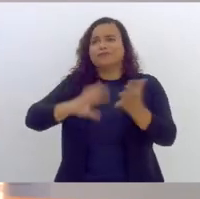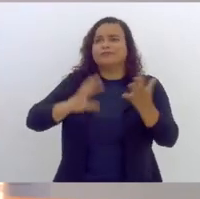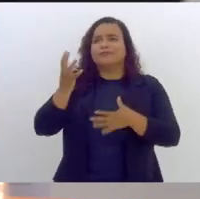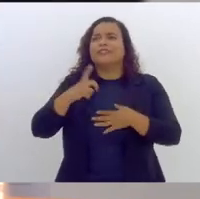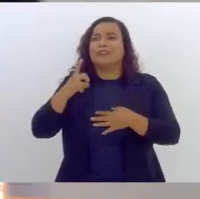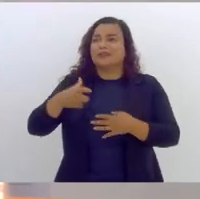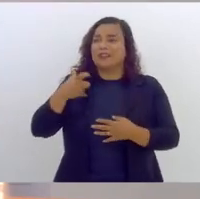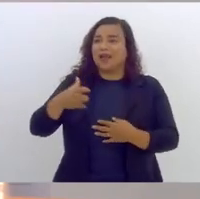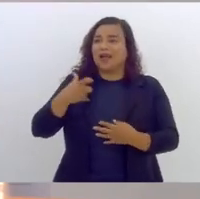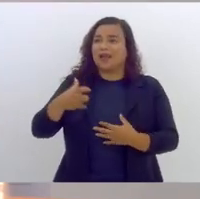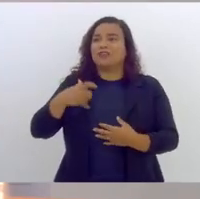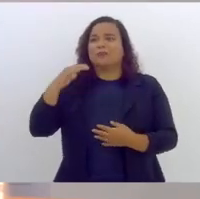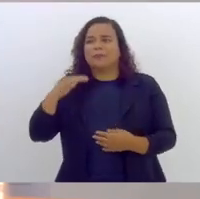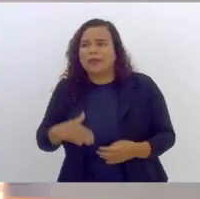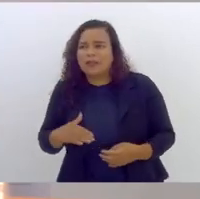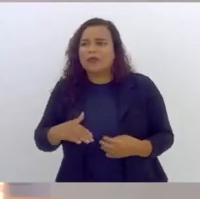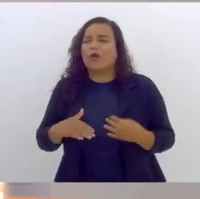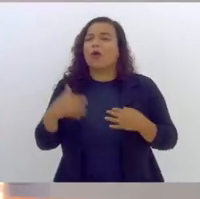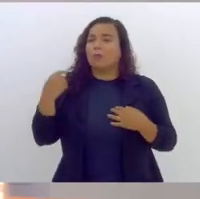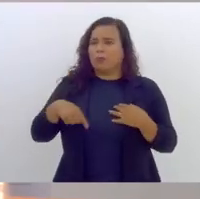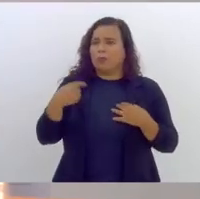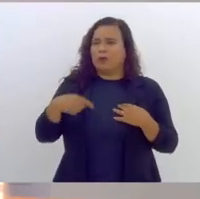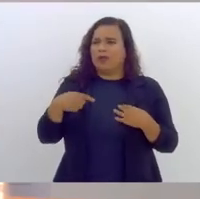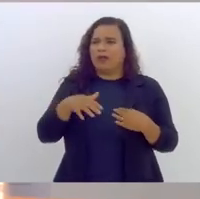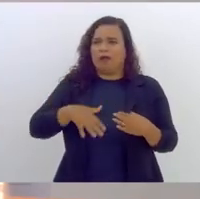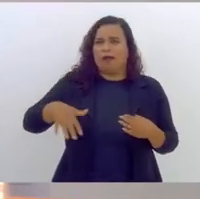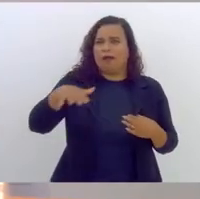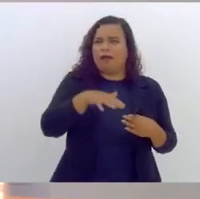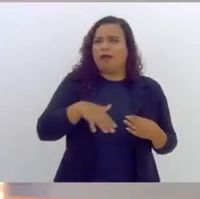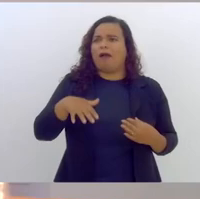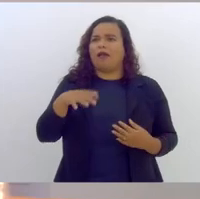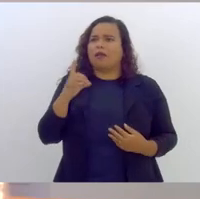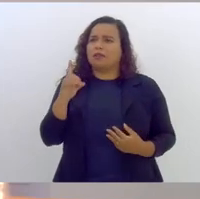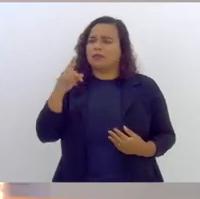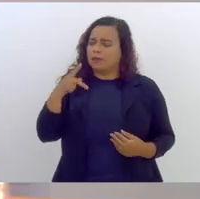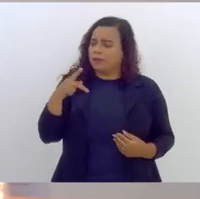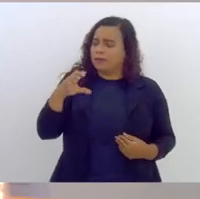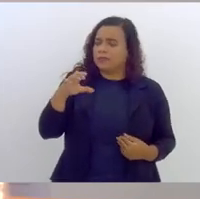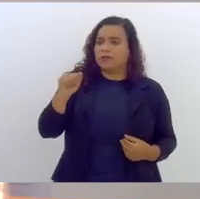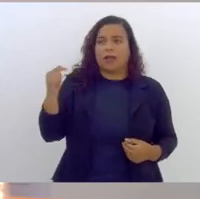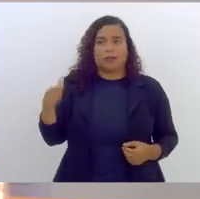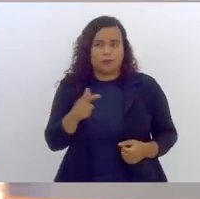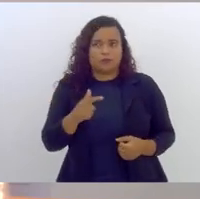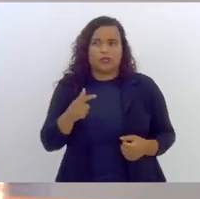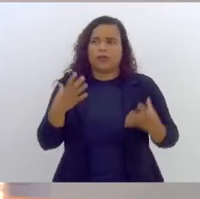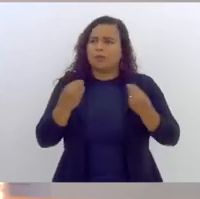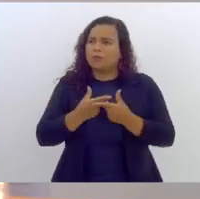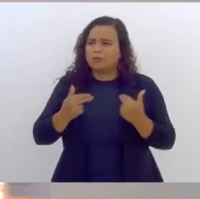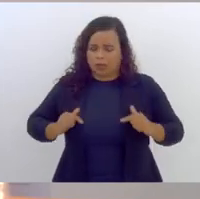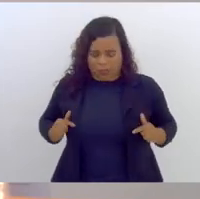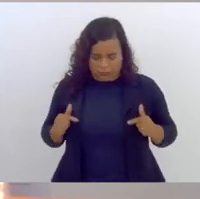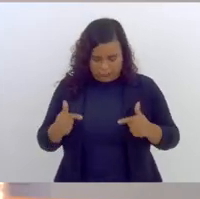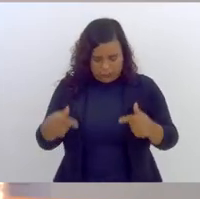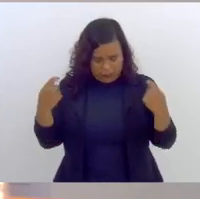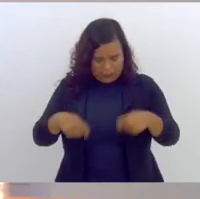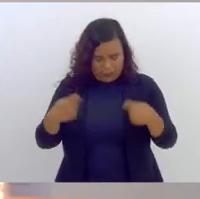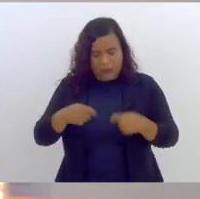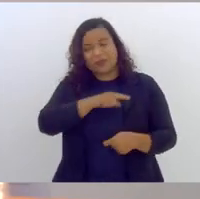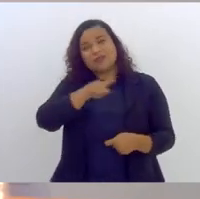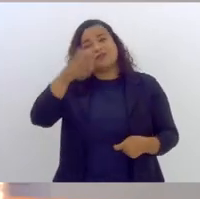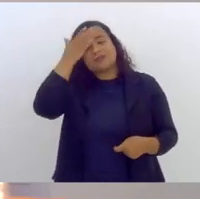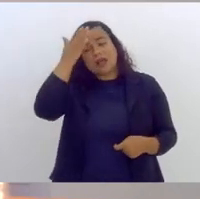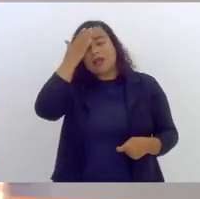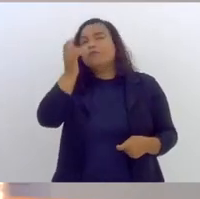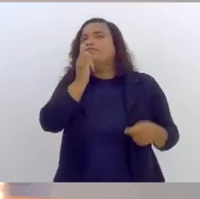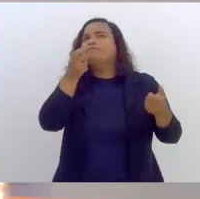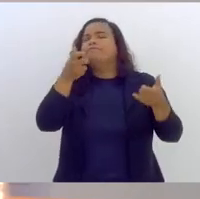menores de idade porque naquela região nós não temos uma dpca então era muita coisa a ser feita vocês sabem